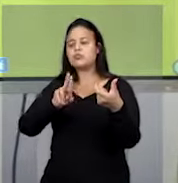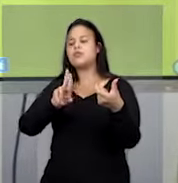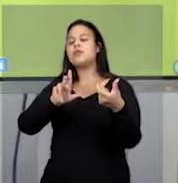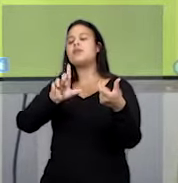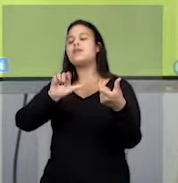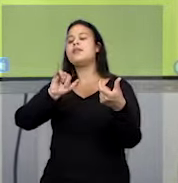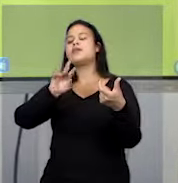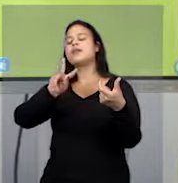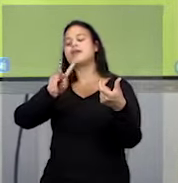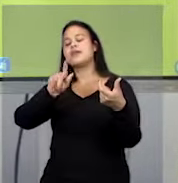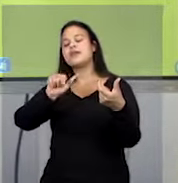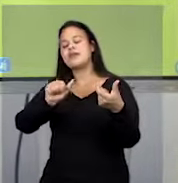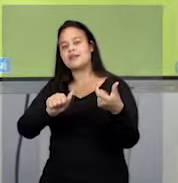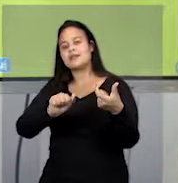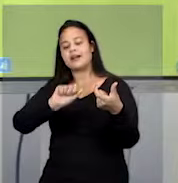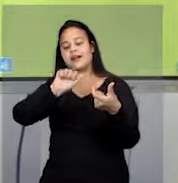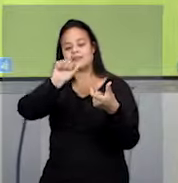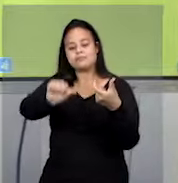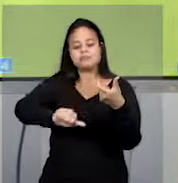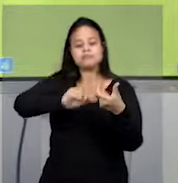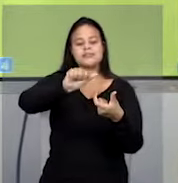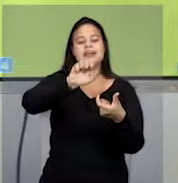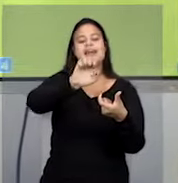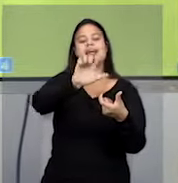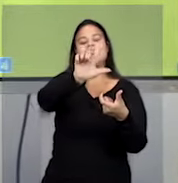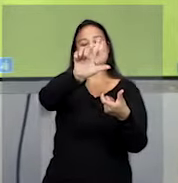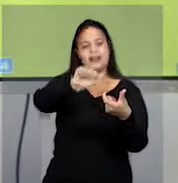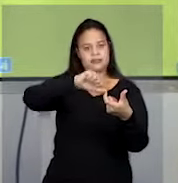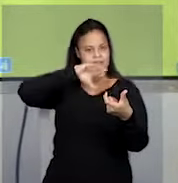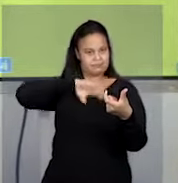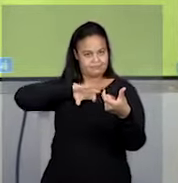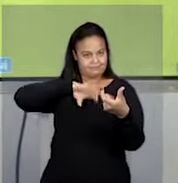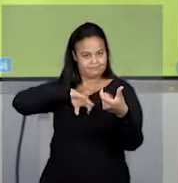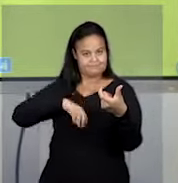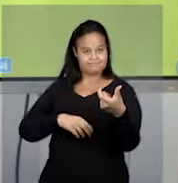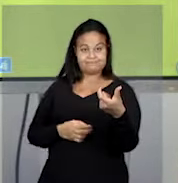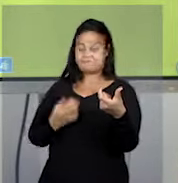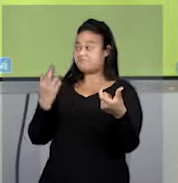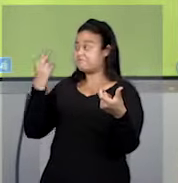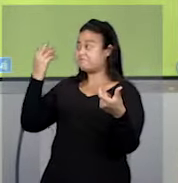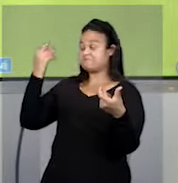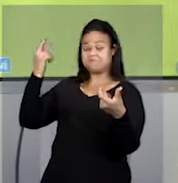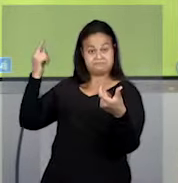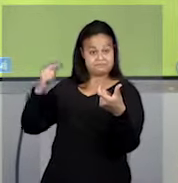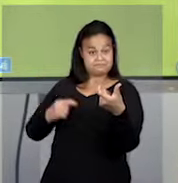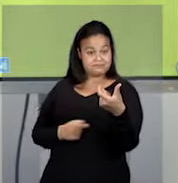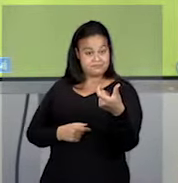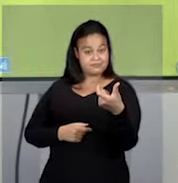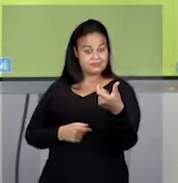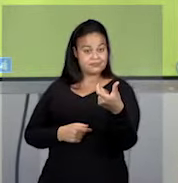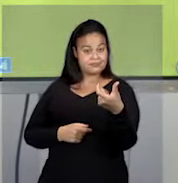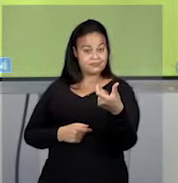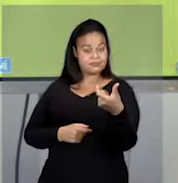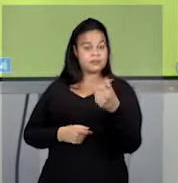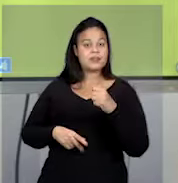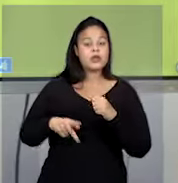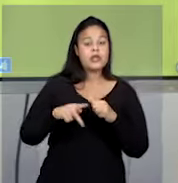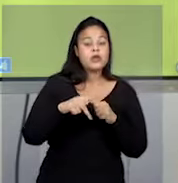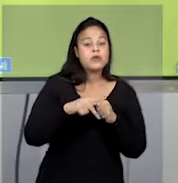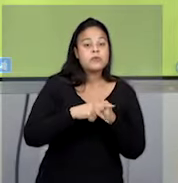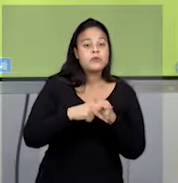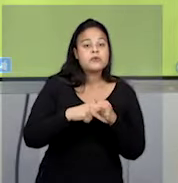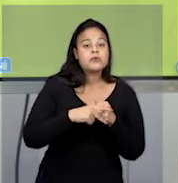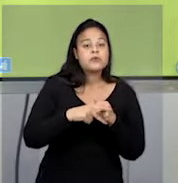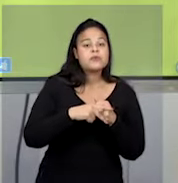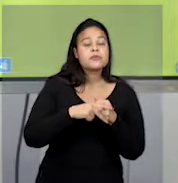e depois a Julinha foi falada de novo com ela. Outra fonte do pronome é